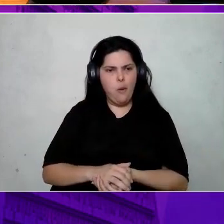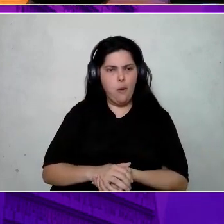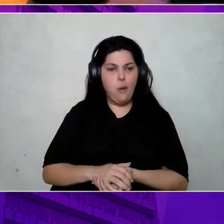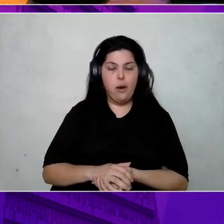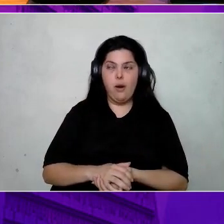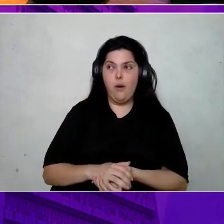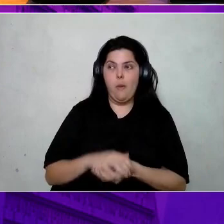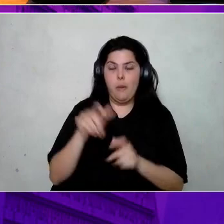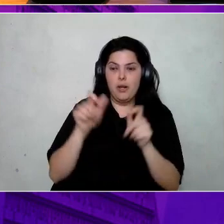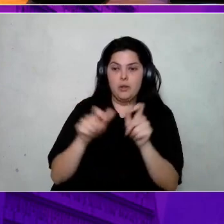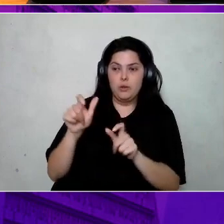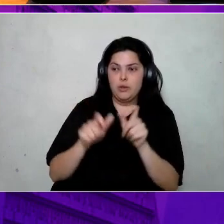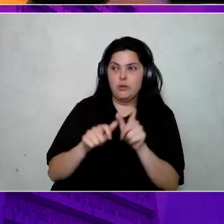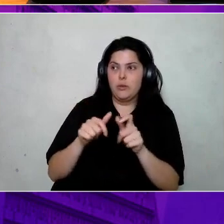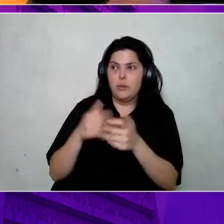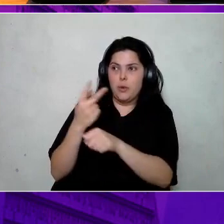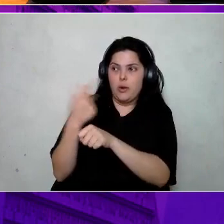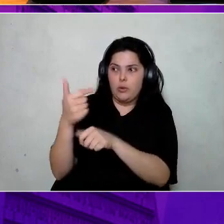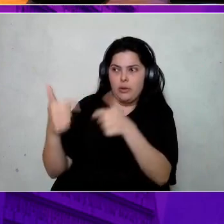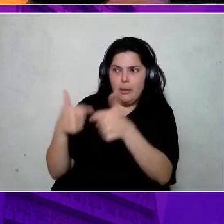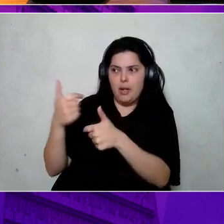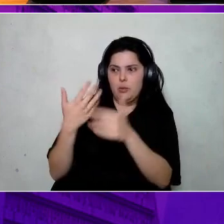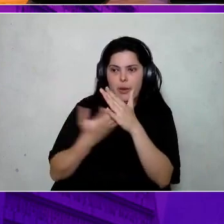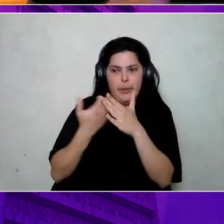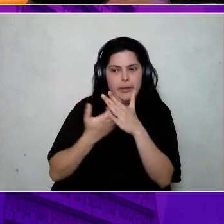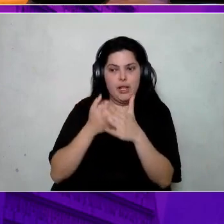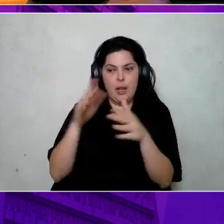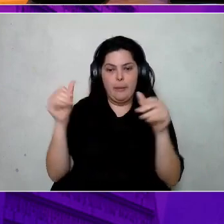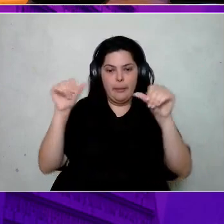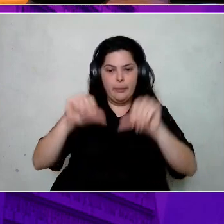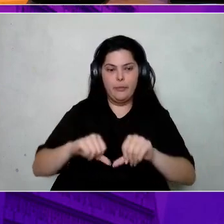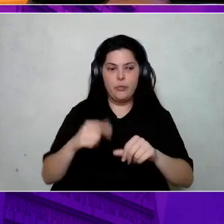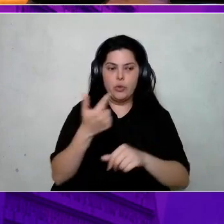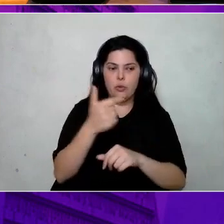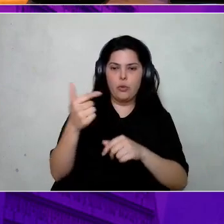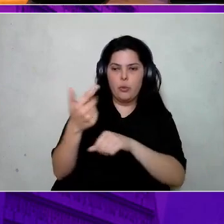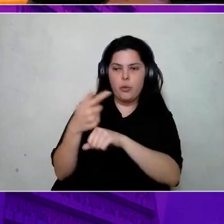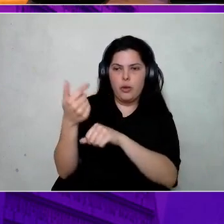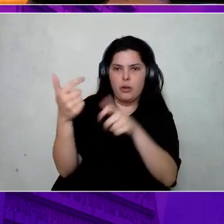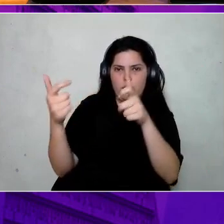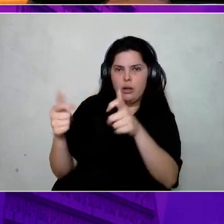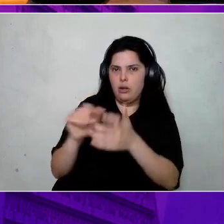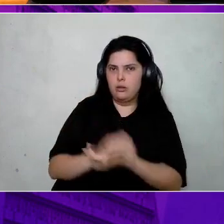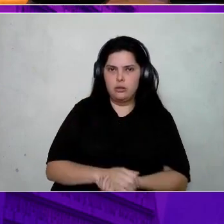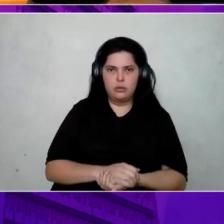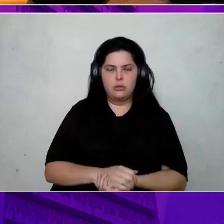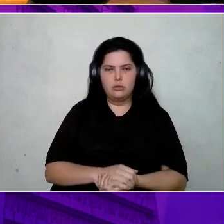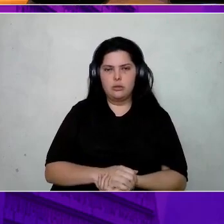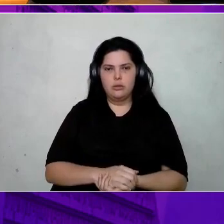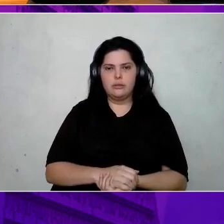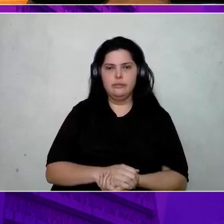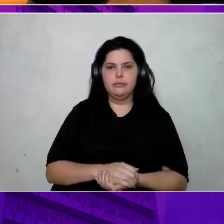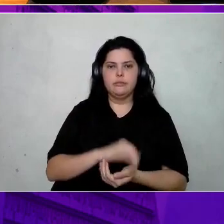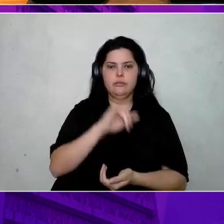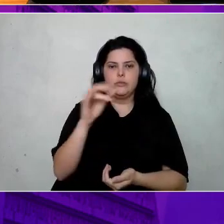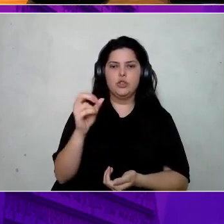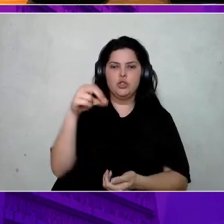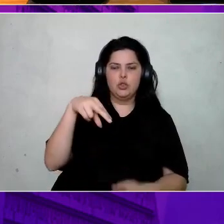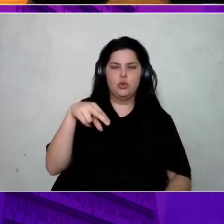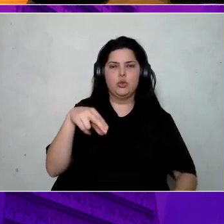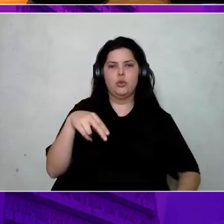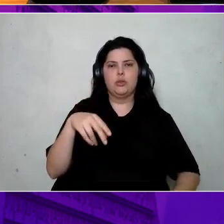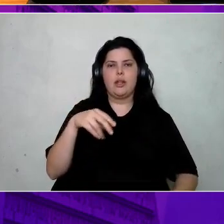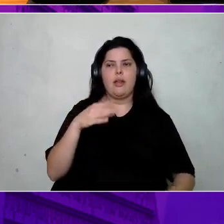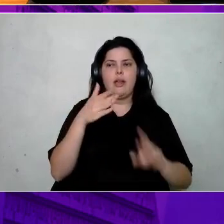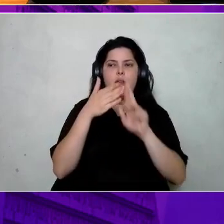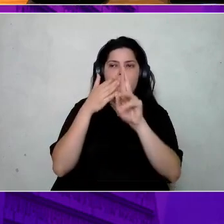outro emprego, né? Porque, nossa, essa empresa já está falindo, já vou para outro lugar. Então, o John Kotter, né, que é um dos grandes referências, né, de mudança,